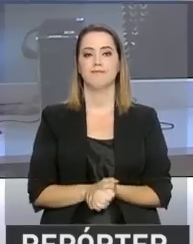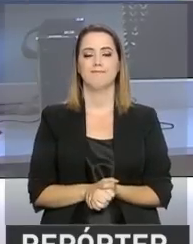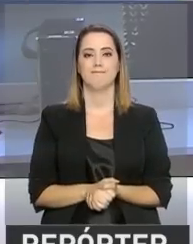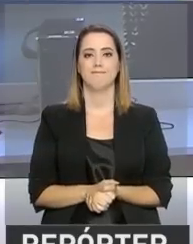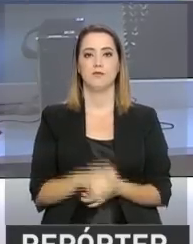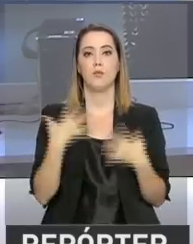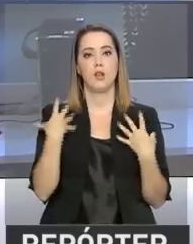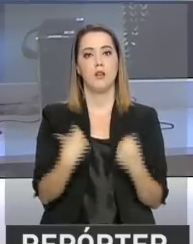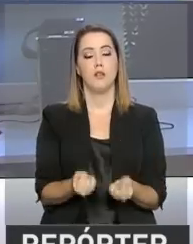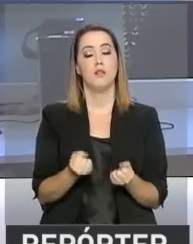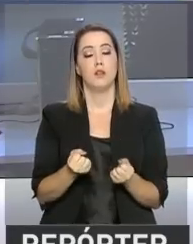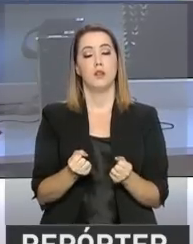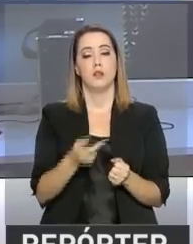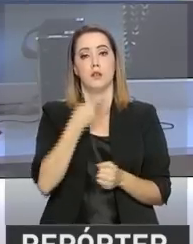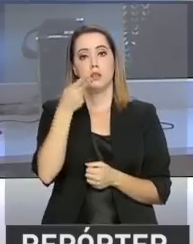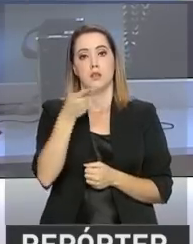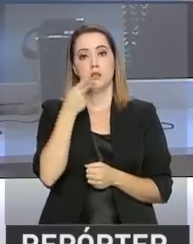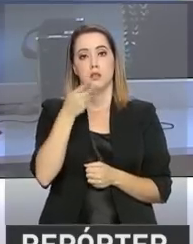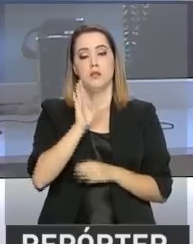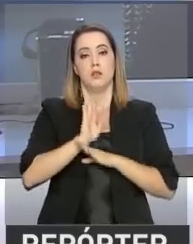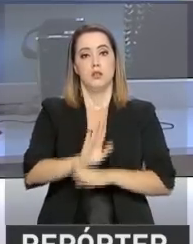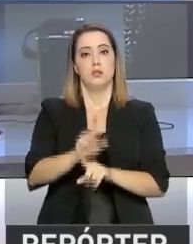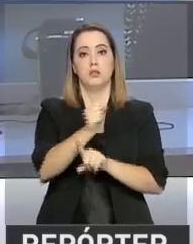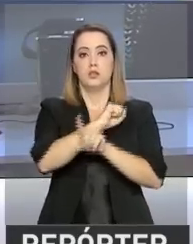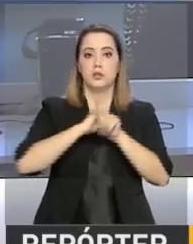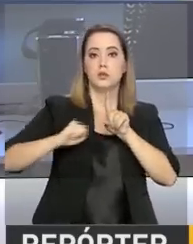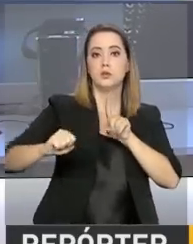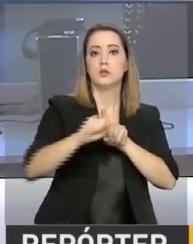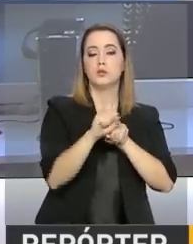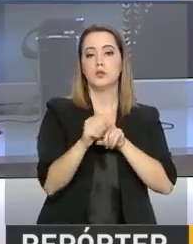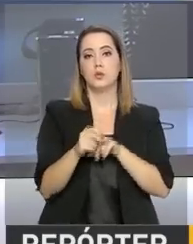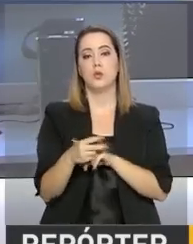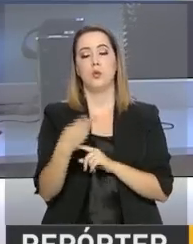falar de assistência social. O governo federal vai repassar